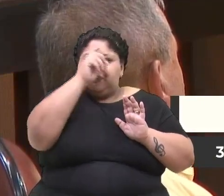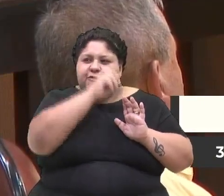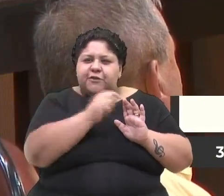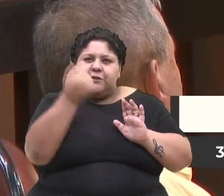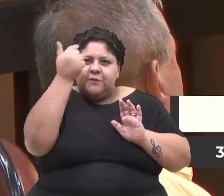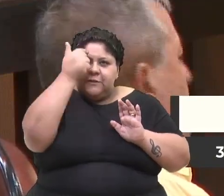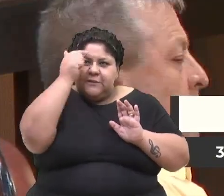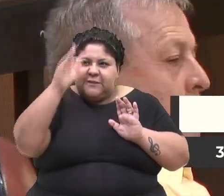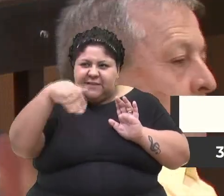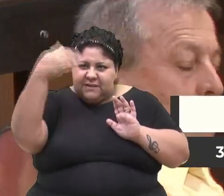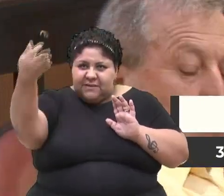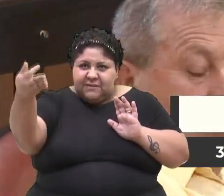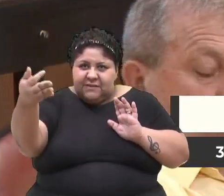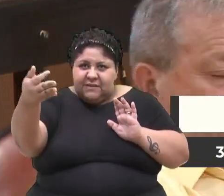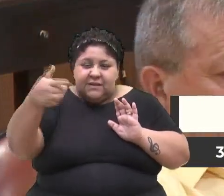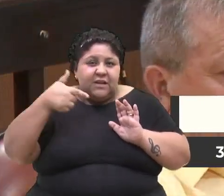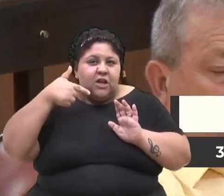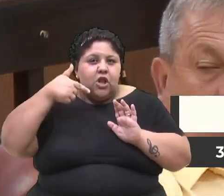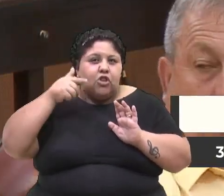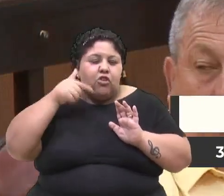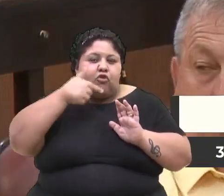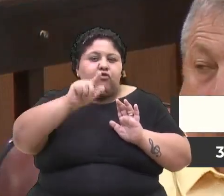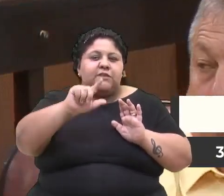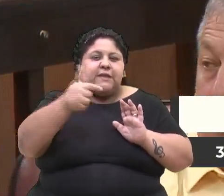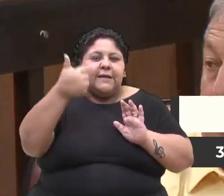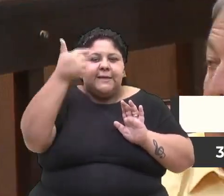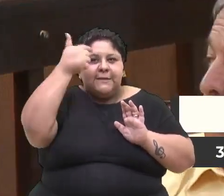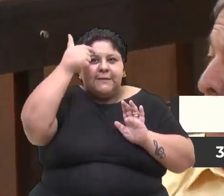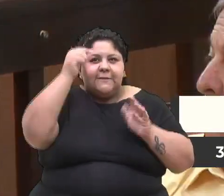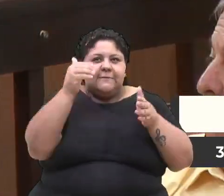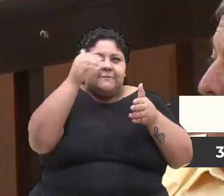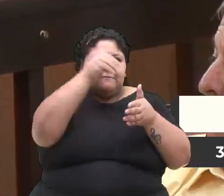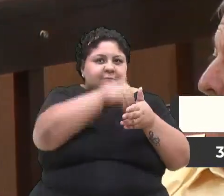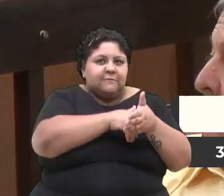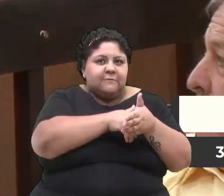não consegue ter o discernimento das votações. Estarei votando não. Obrigado.